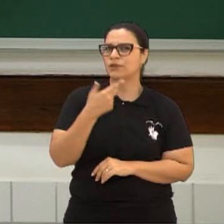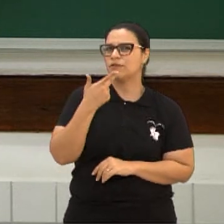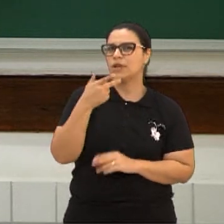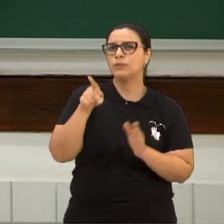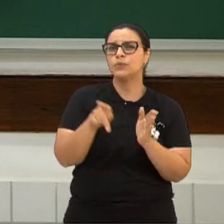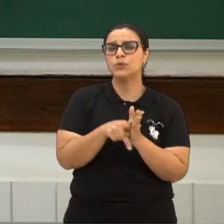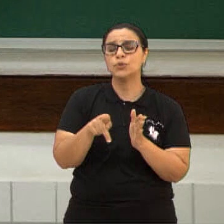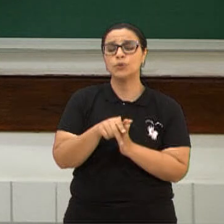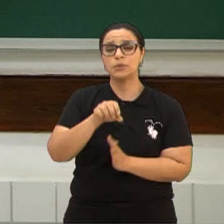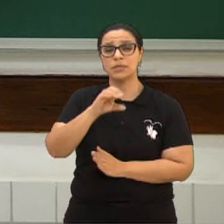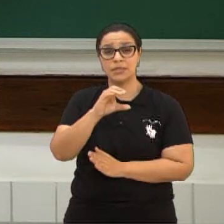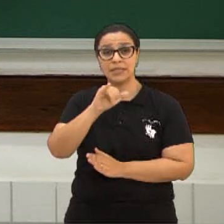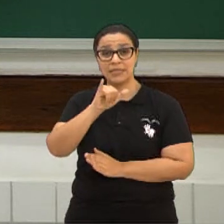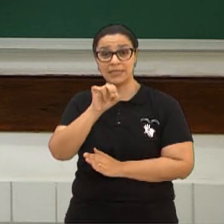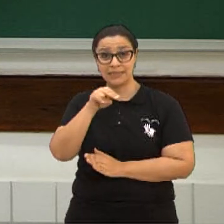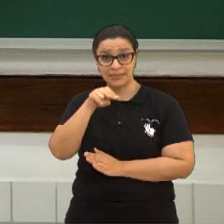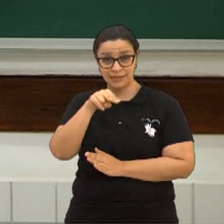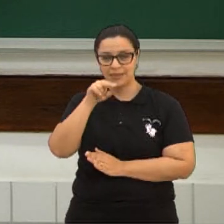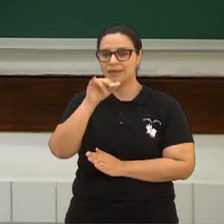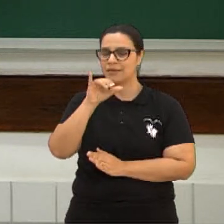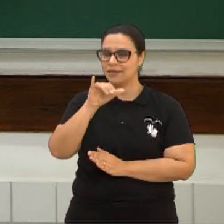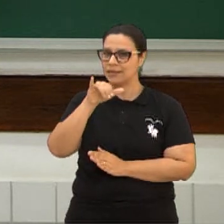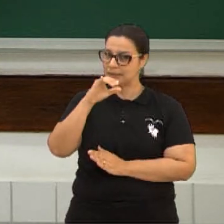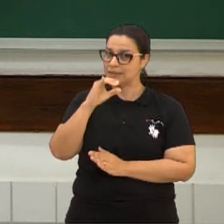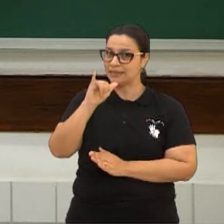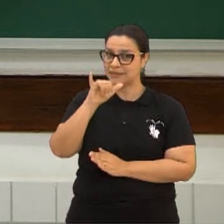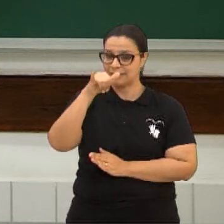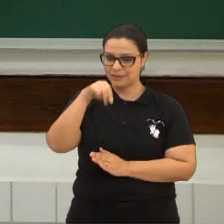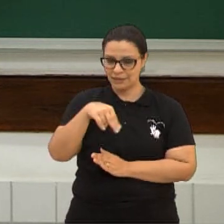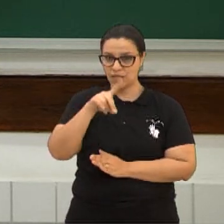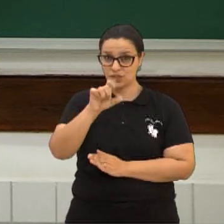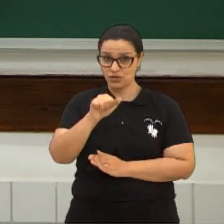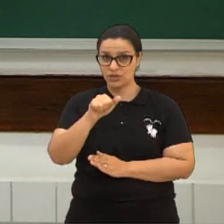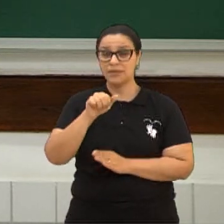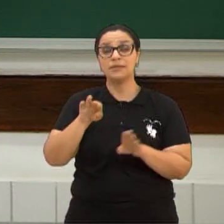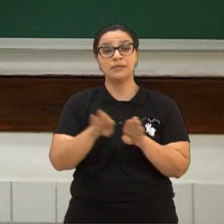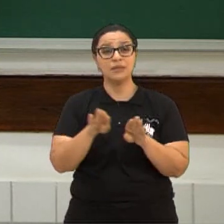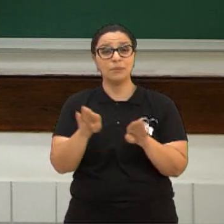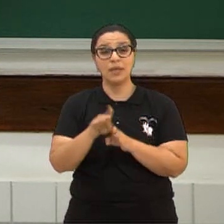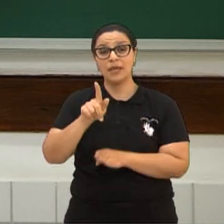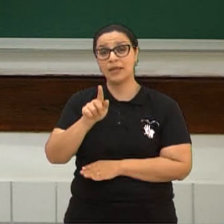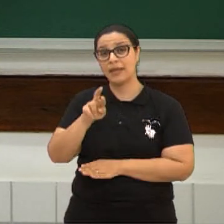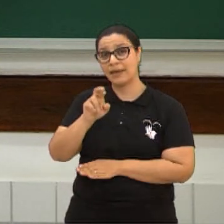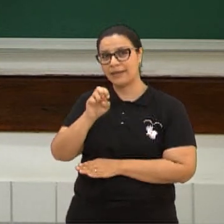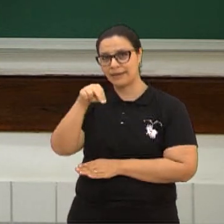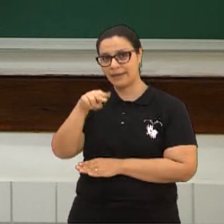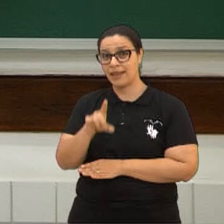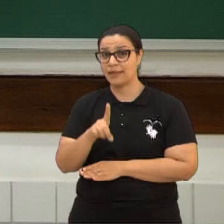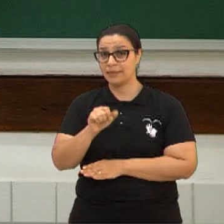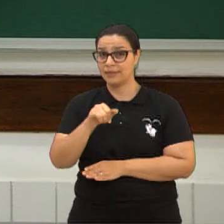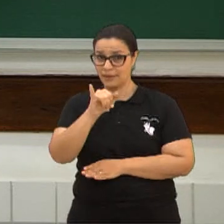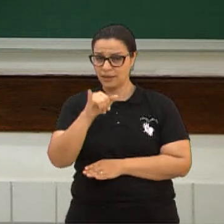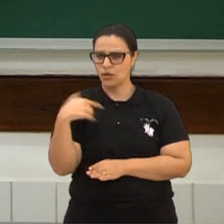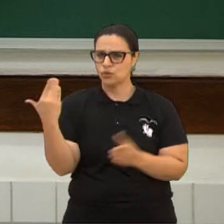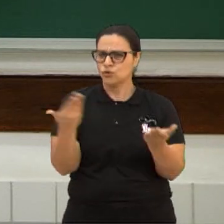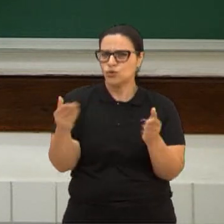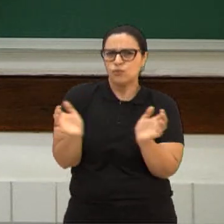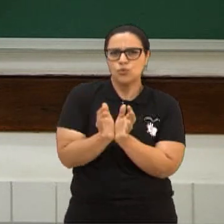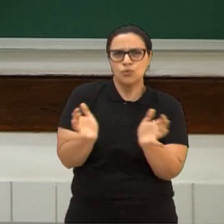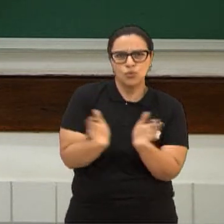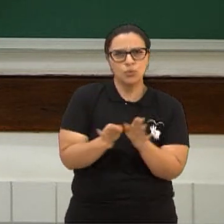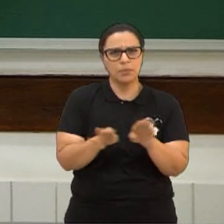Cyndi Lauper e Green Day, certo? Vamos ver se hoje nós vamos ter novos cantores ou novas